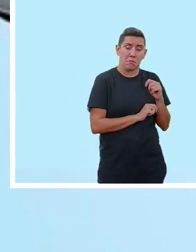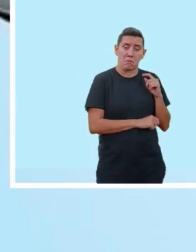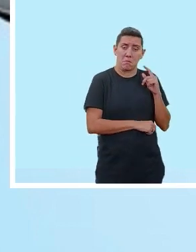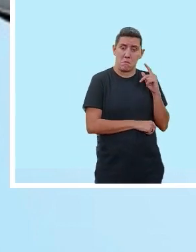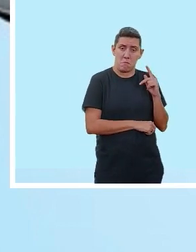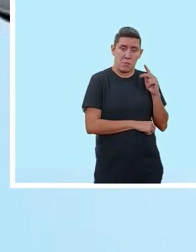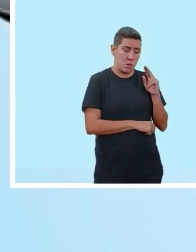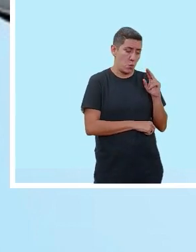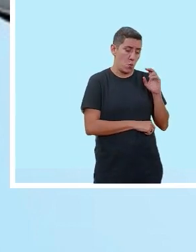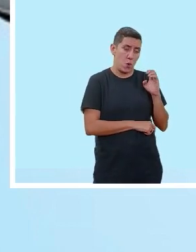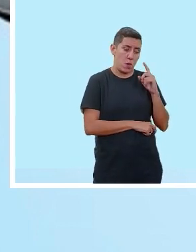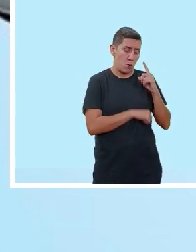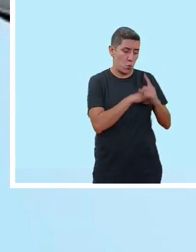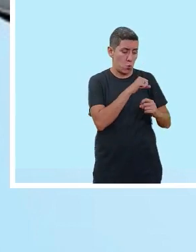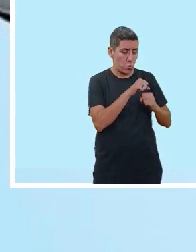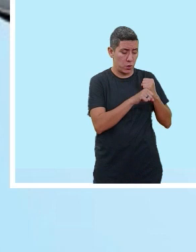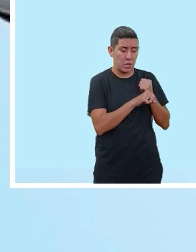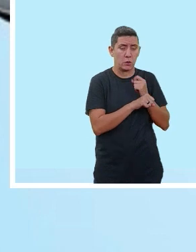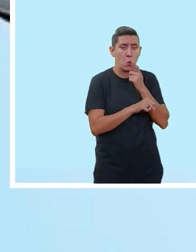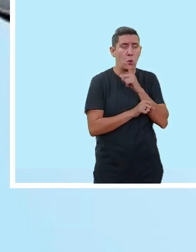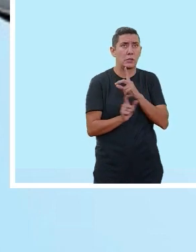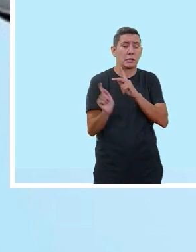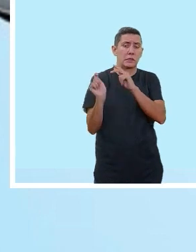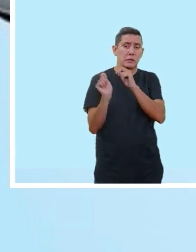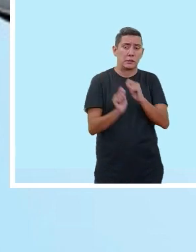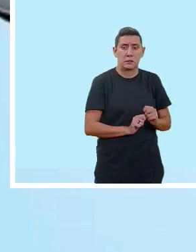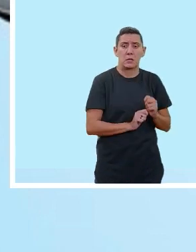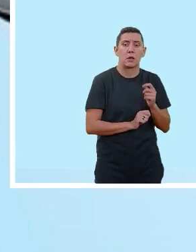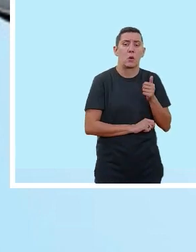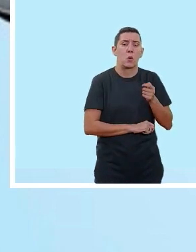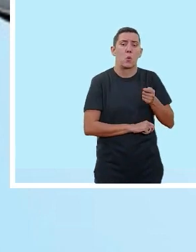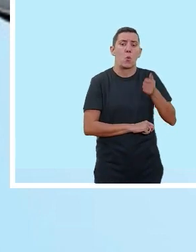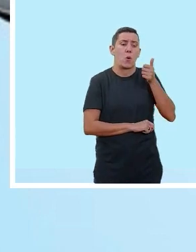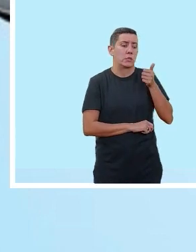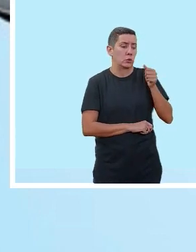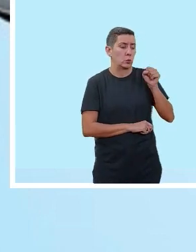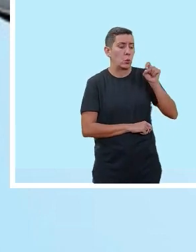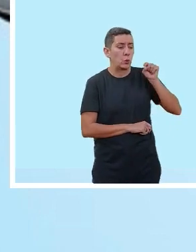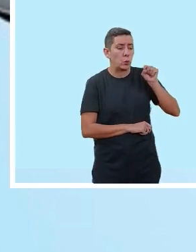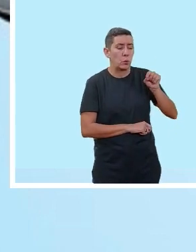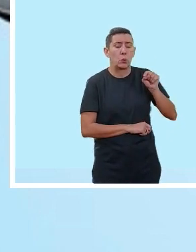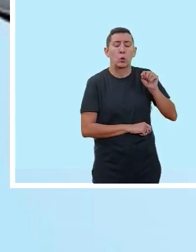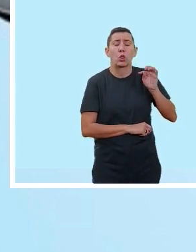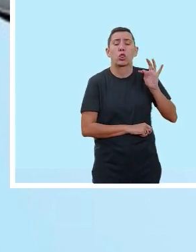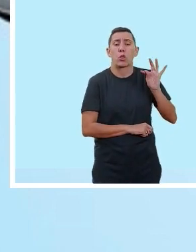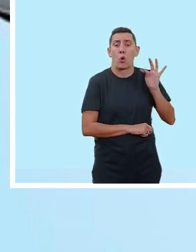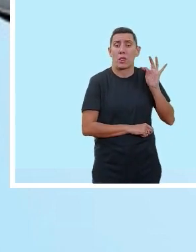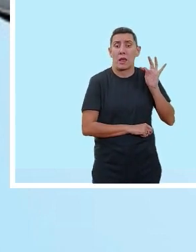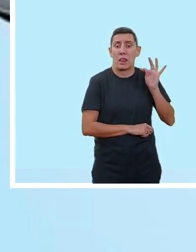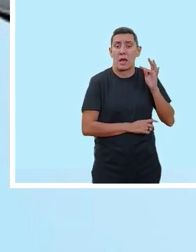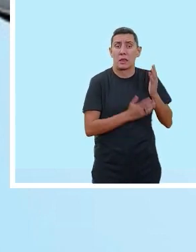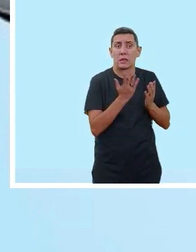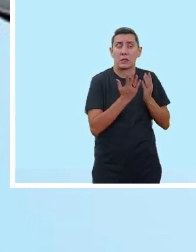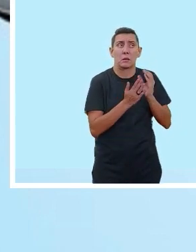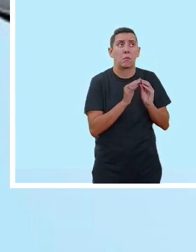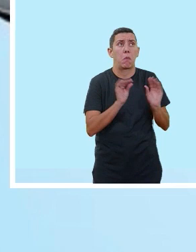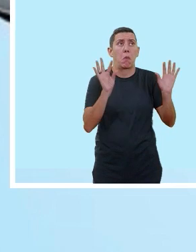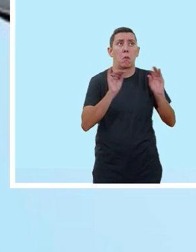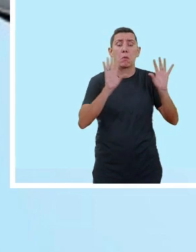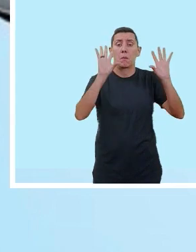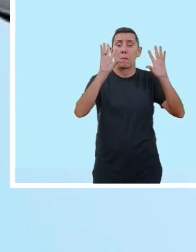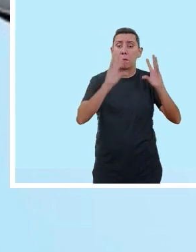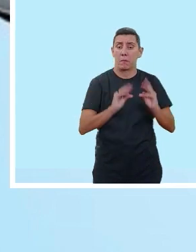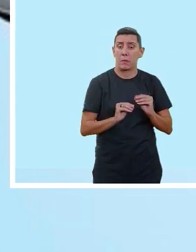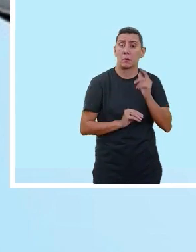é equivalente a 18 mil toneladas de emissões de carbono durante um período de 10 anos. Então tem um impacto muito grande. Então